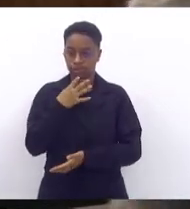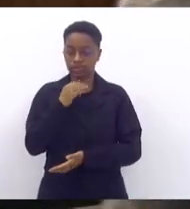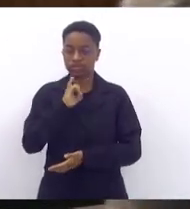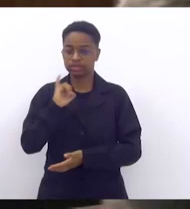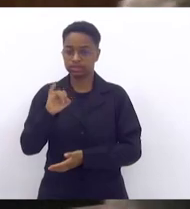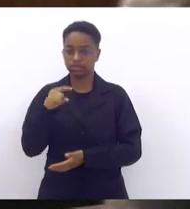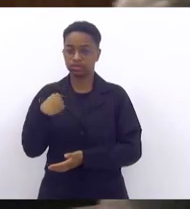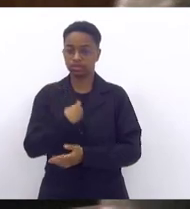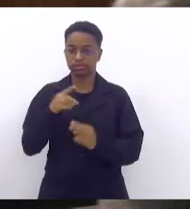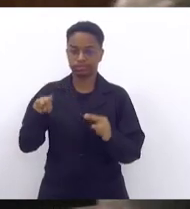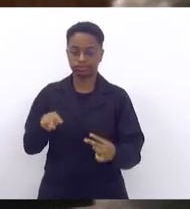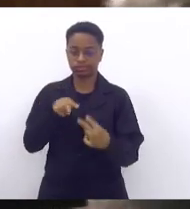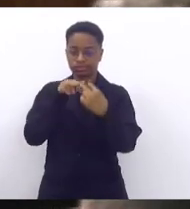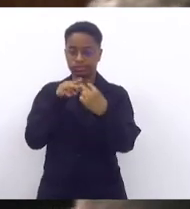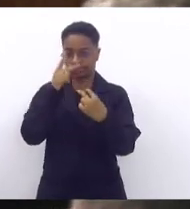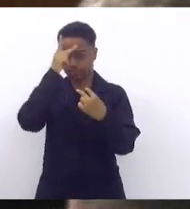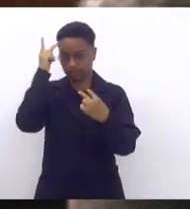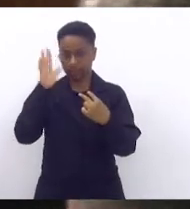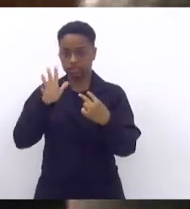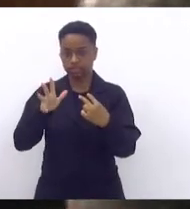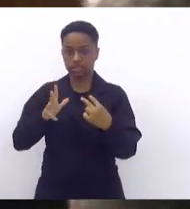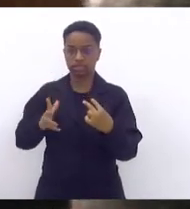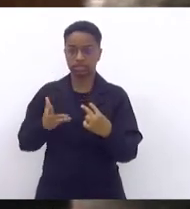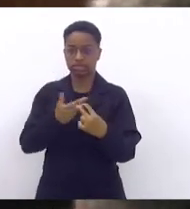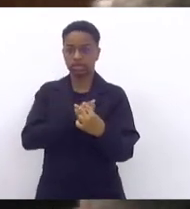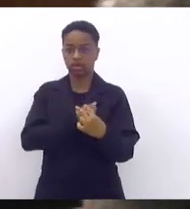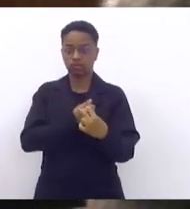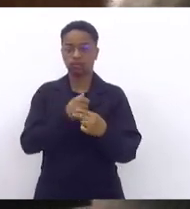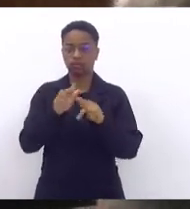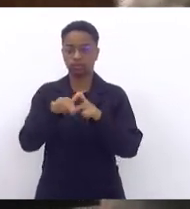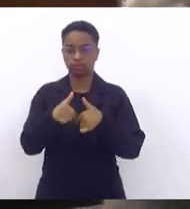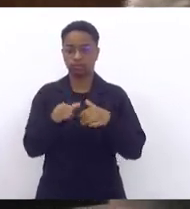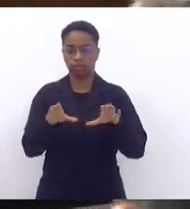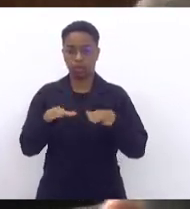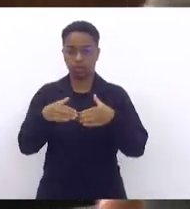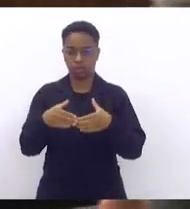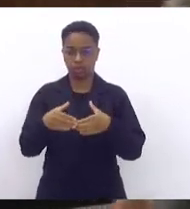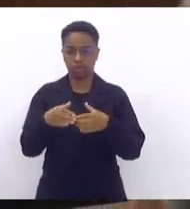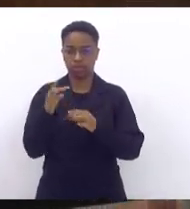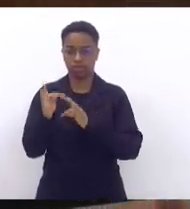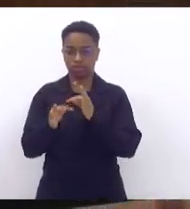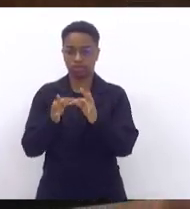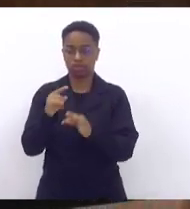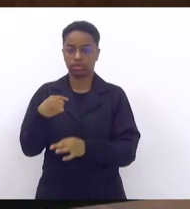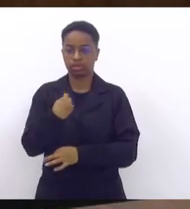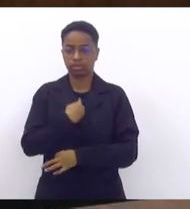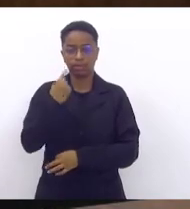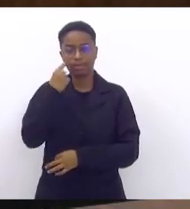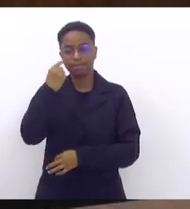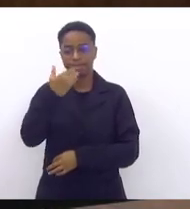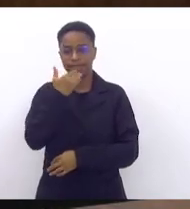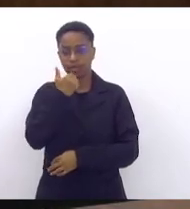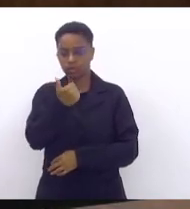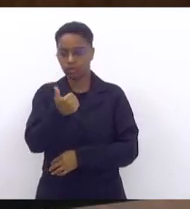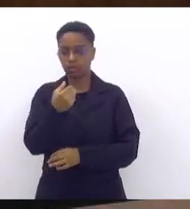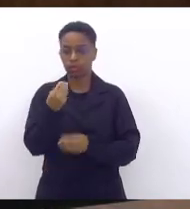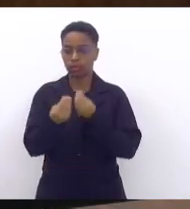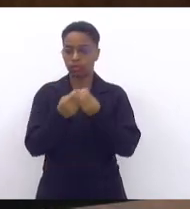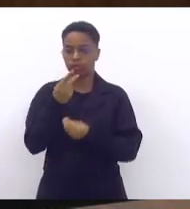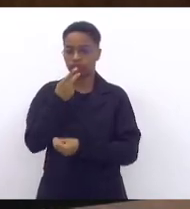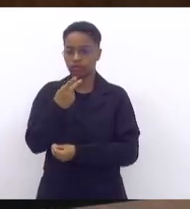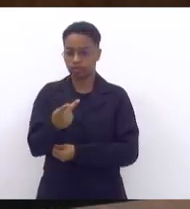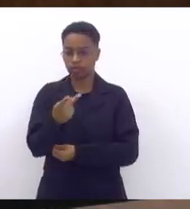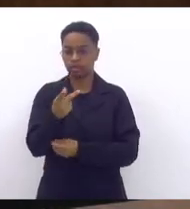rosto daqueles que foram salvos por uma comunidade terapêutica, a gente pensaria melhor em falar o